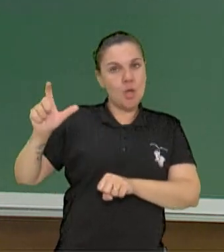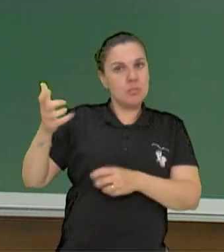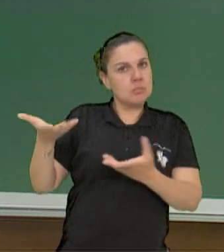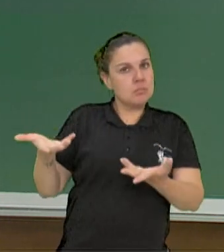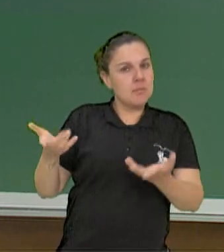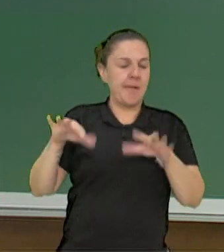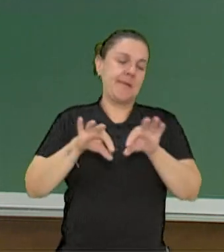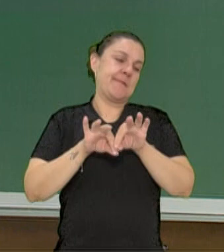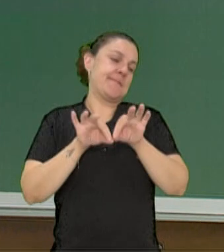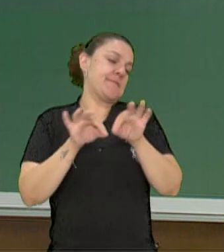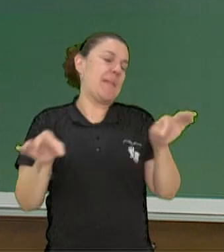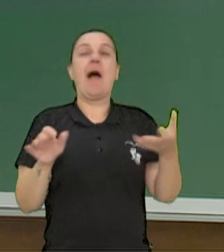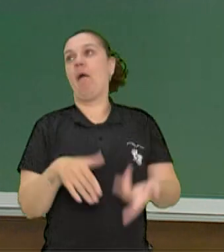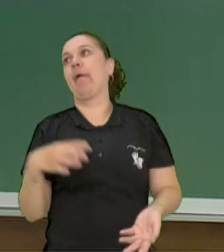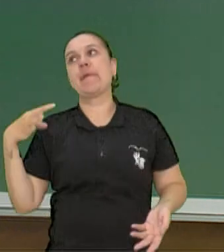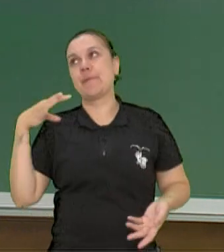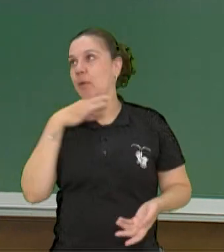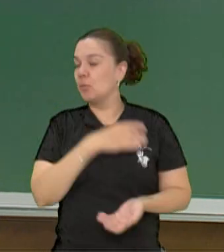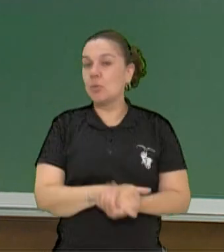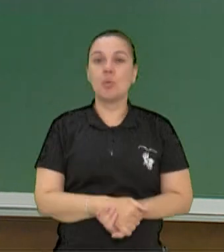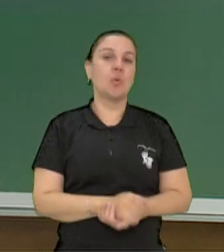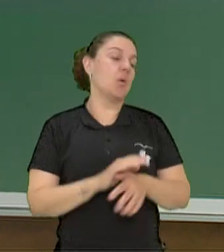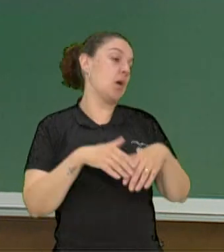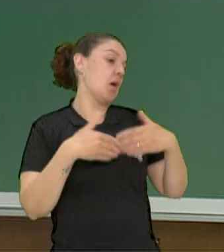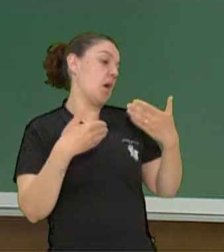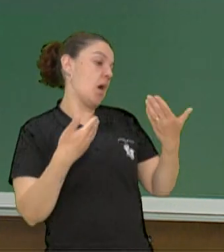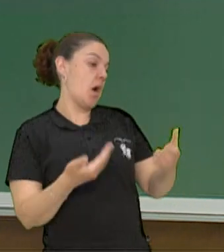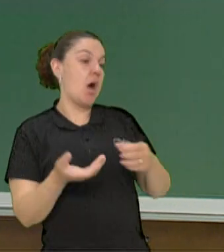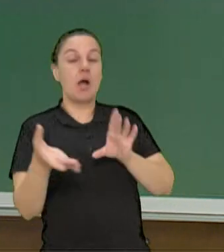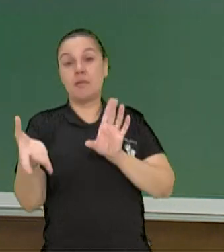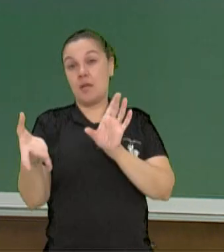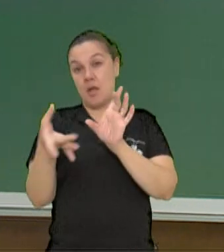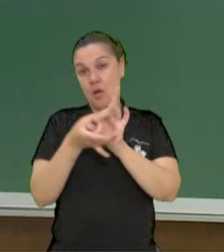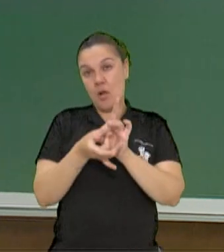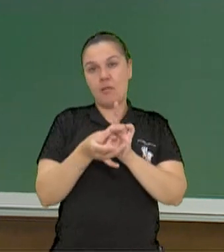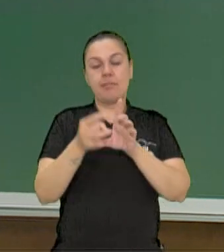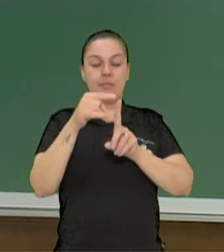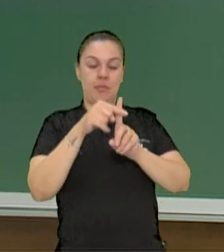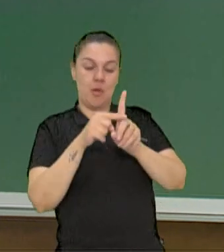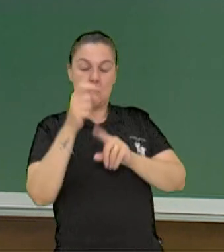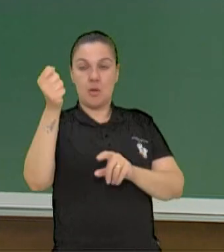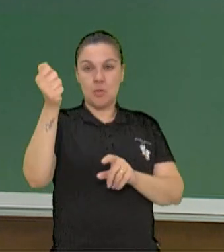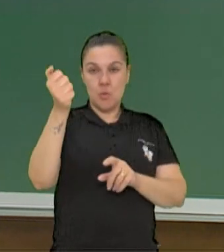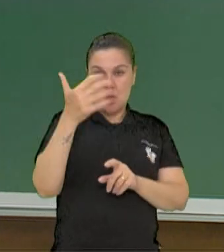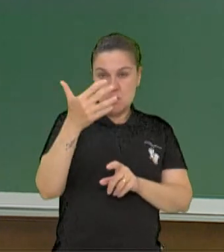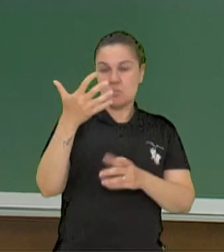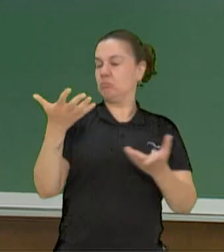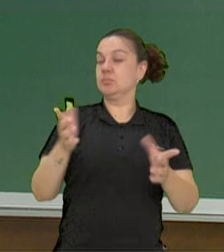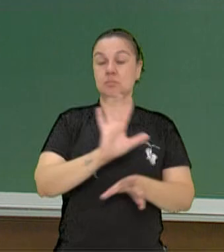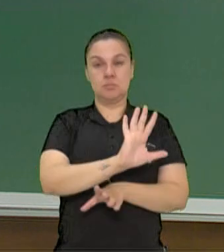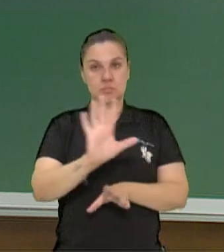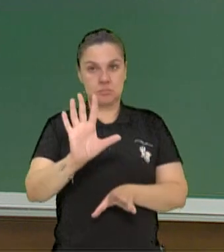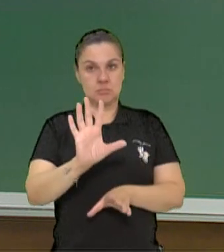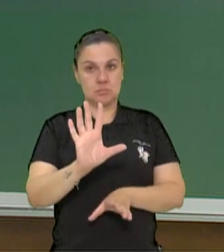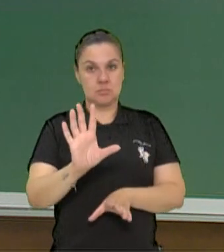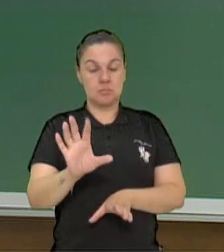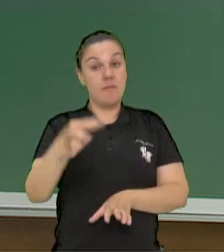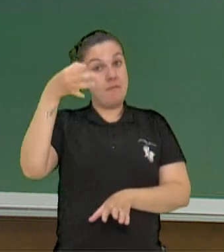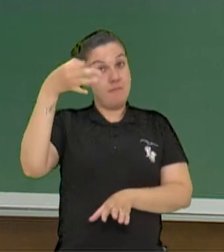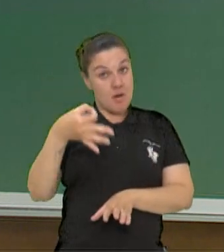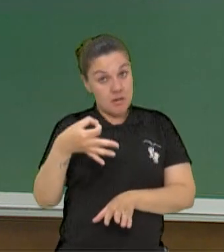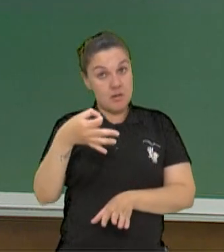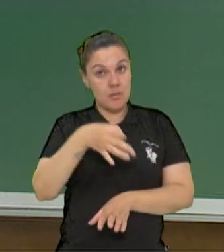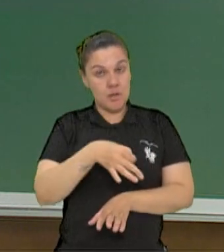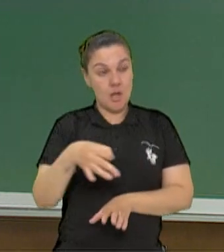bem simples. Ah, ele esquentou, né? O aluno já associa a temperatura com luz e tal. Pessoal, cuidado. Fato, um corpo em